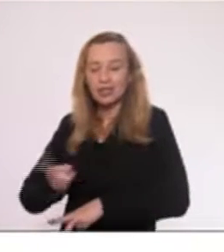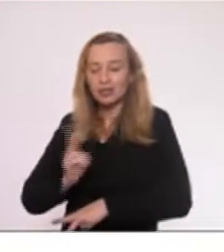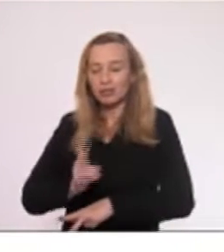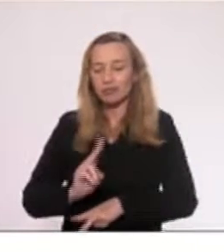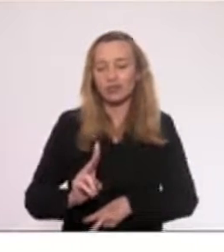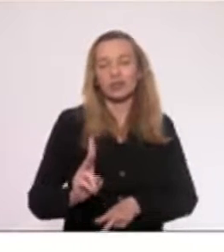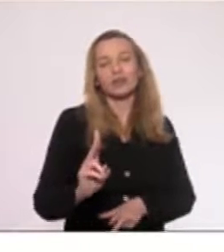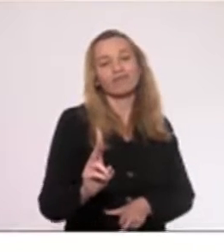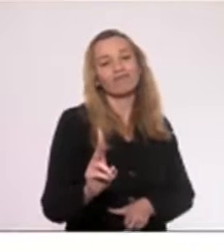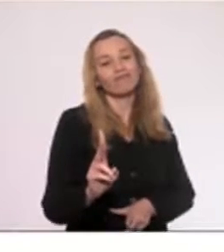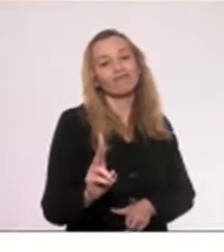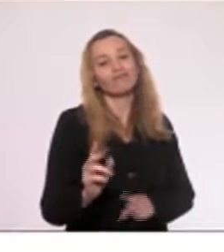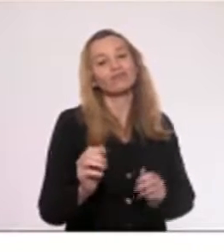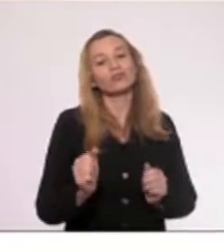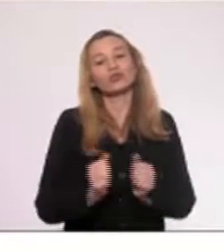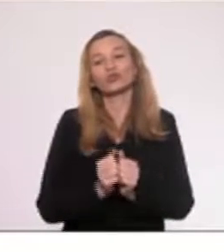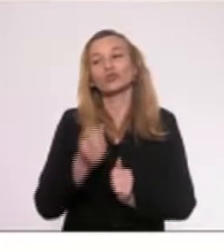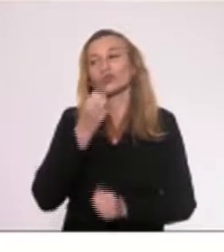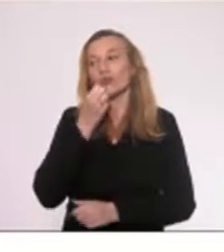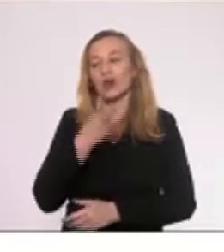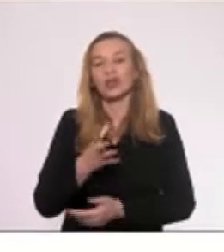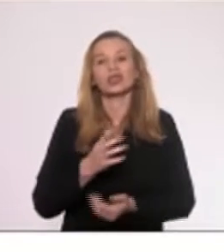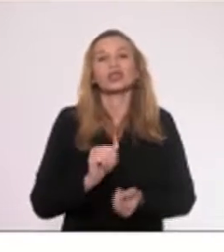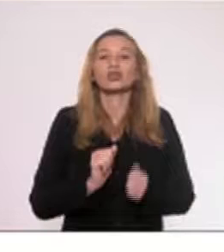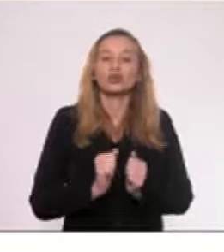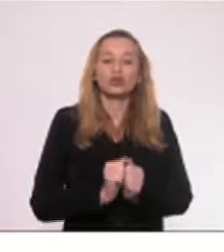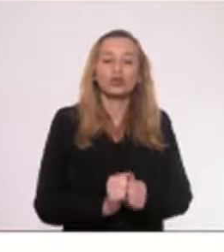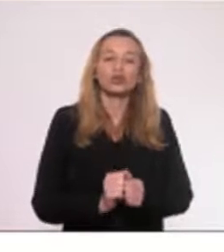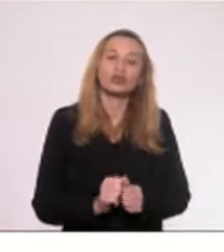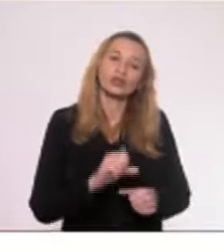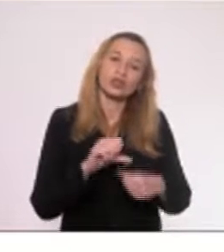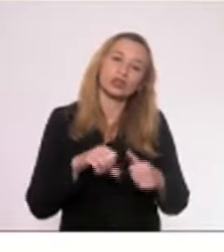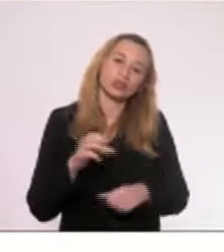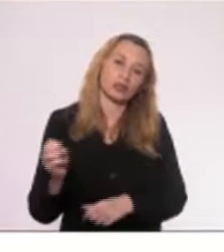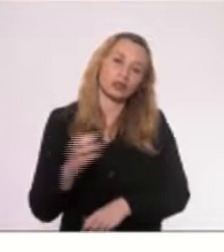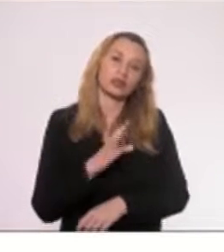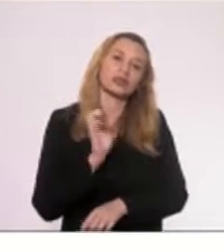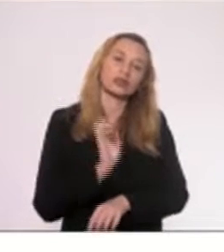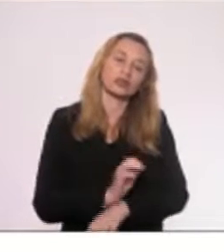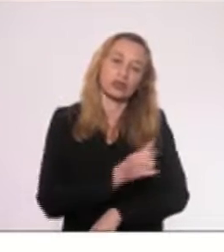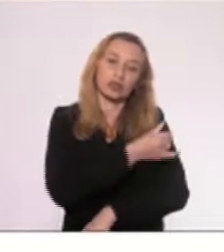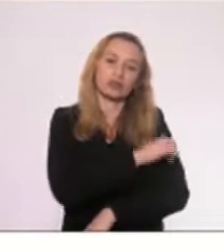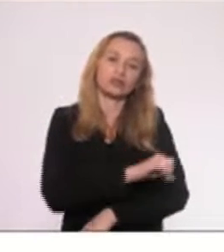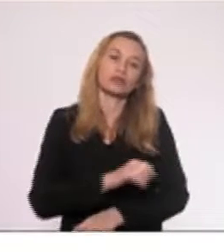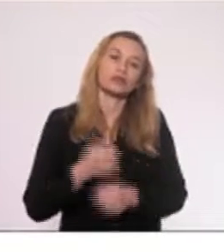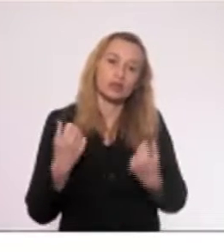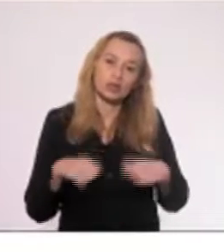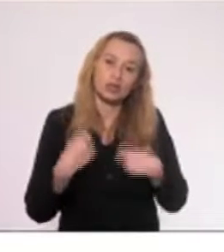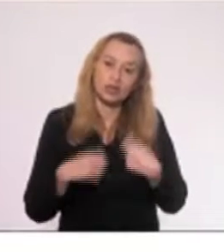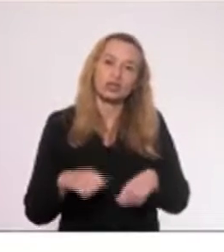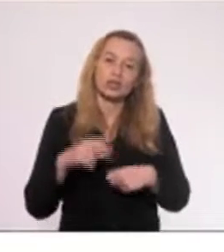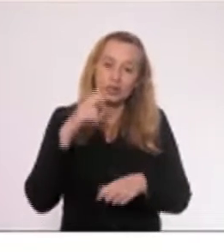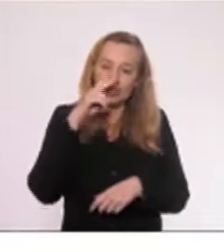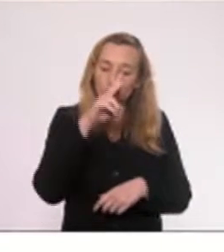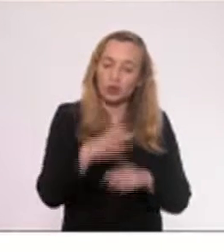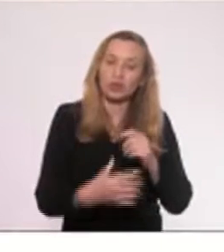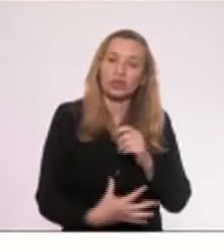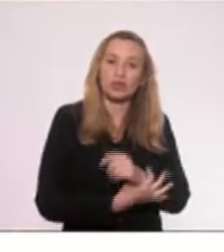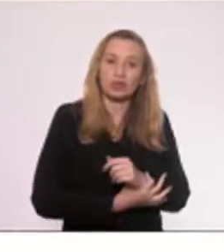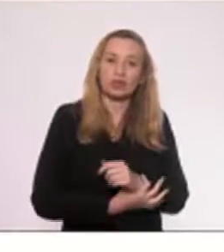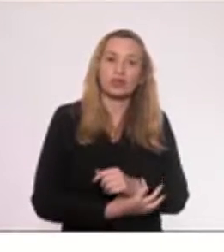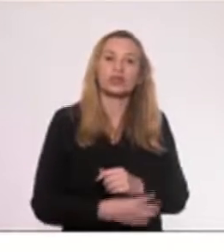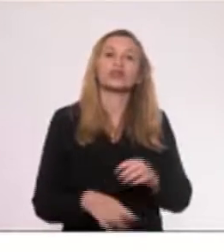ao lado do bem, ao lado das mudanças que esse Estado precisa, das forças de segurança,